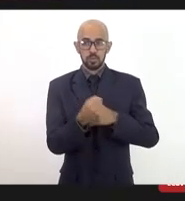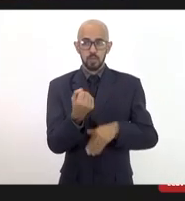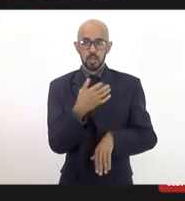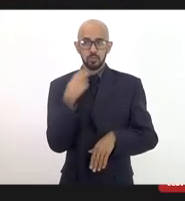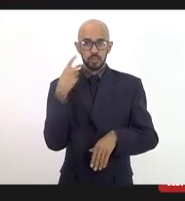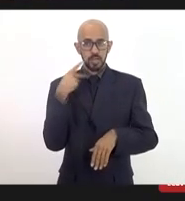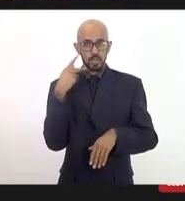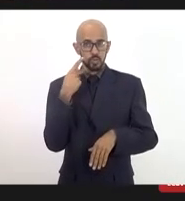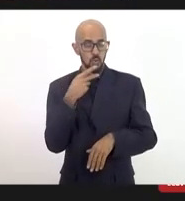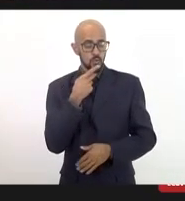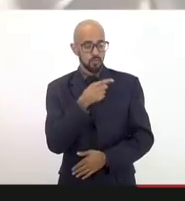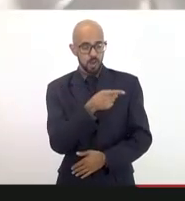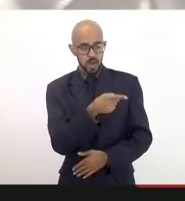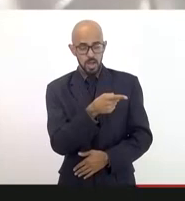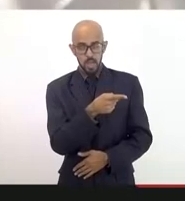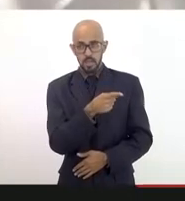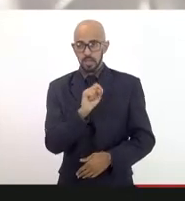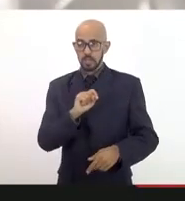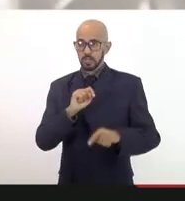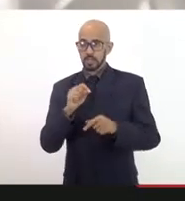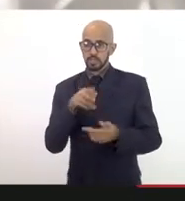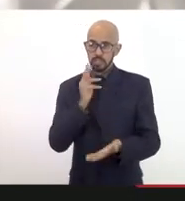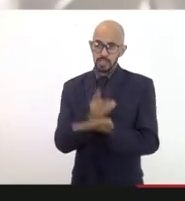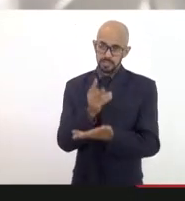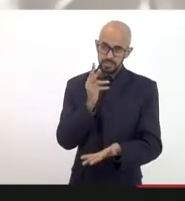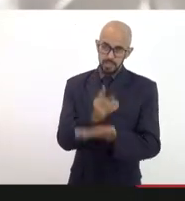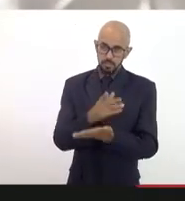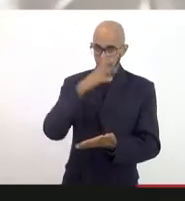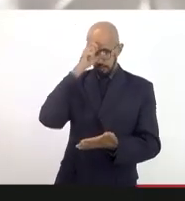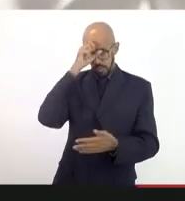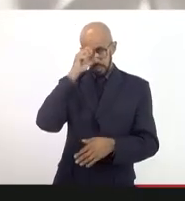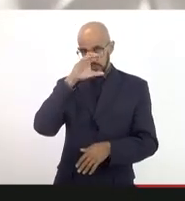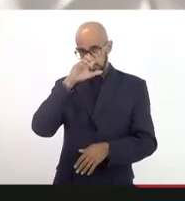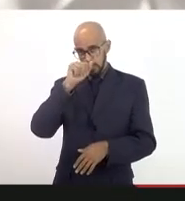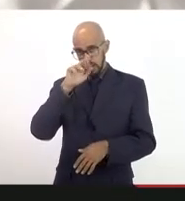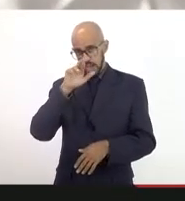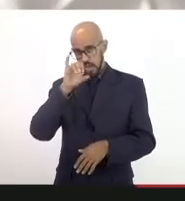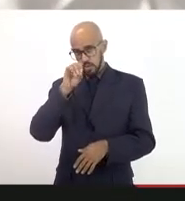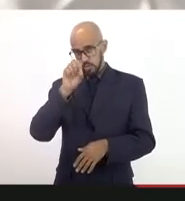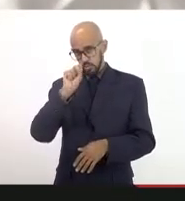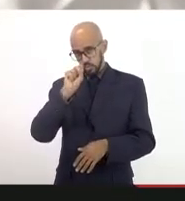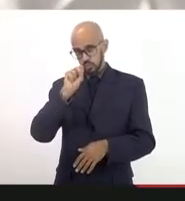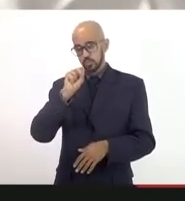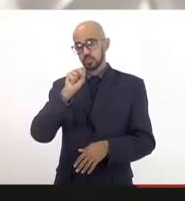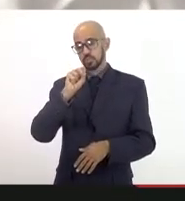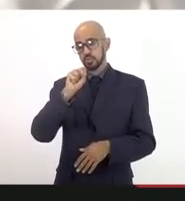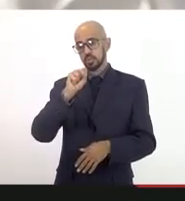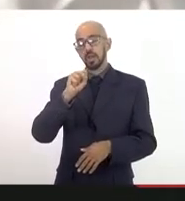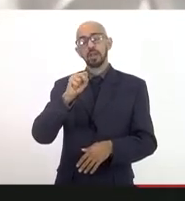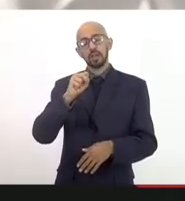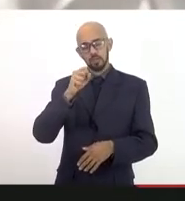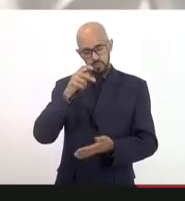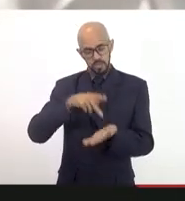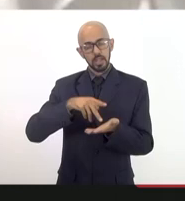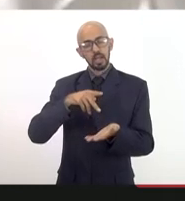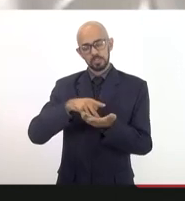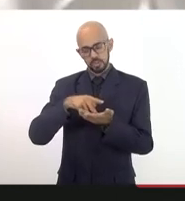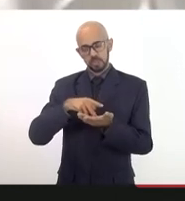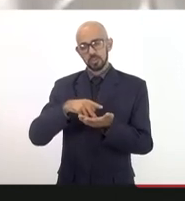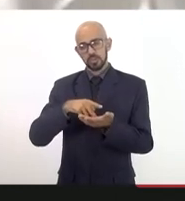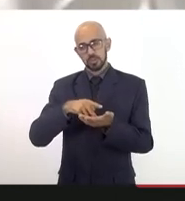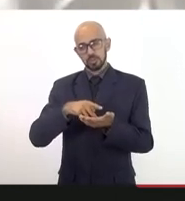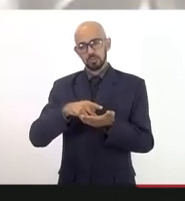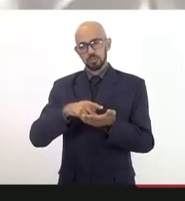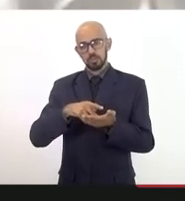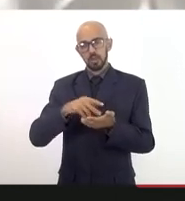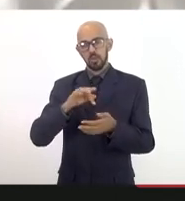fala que a gente está sempre aprendendo com Carlos Basília, a gente sempre está aprendendo com ele, sim. Então, pelo Fórum de Tuberculose,